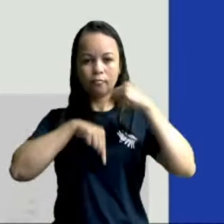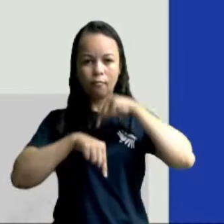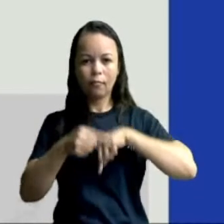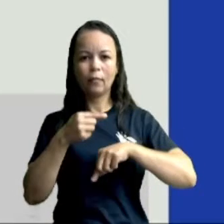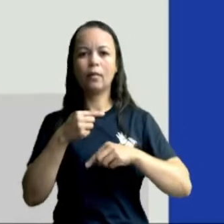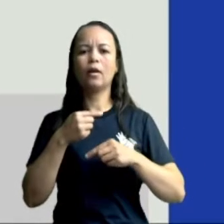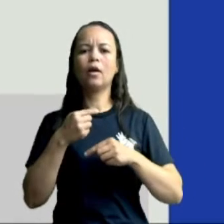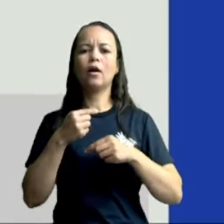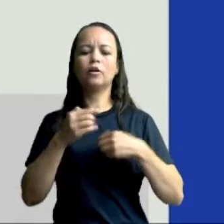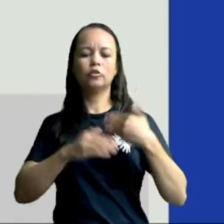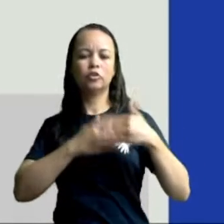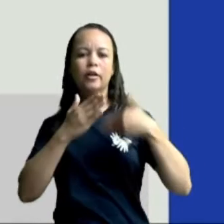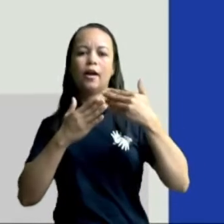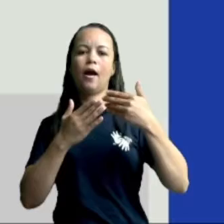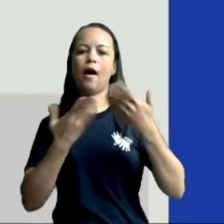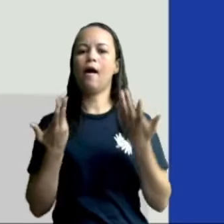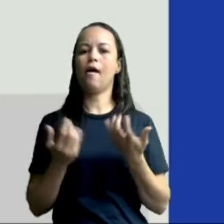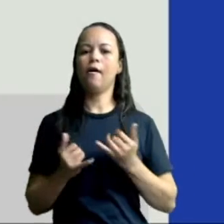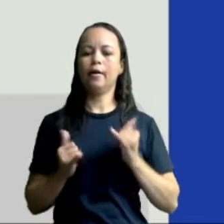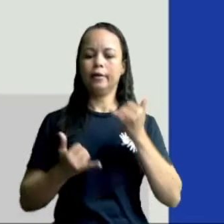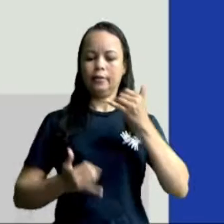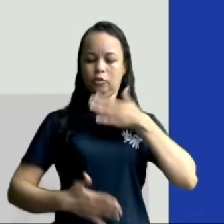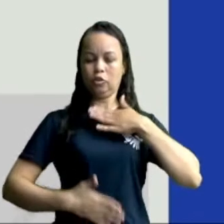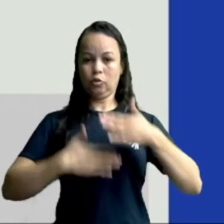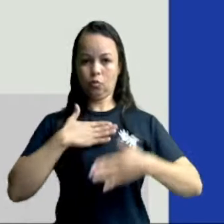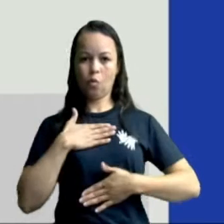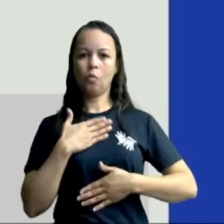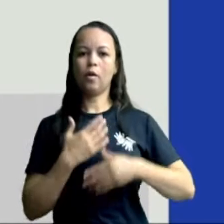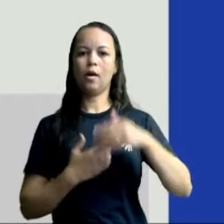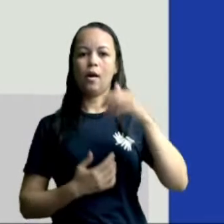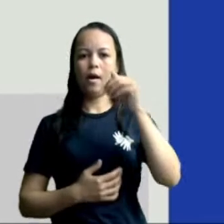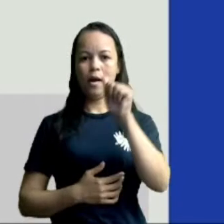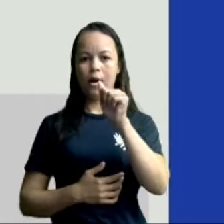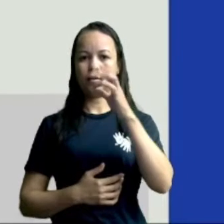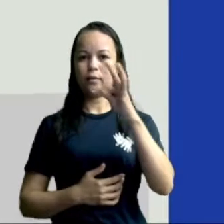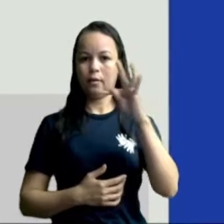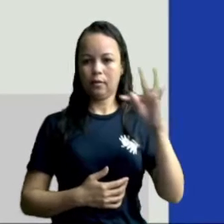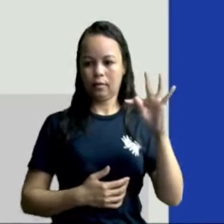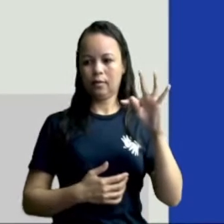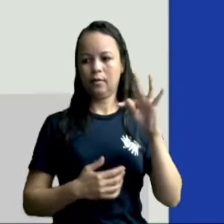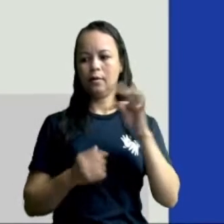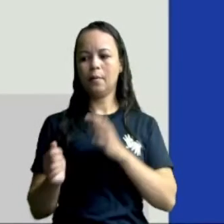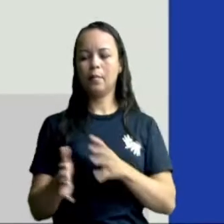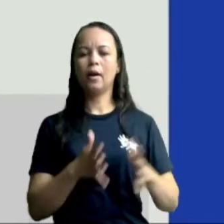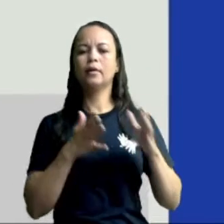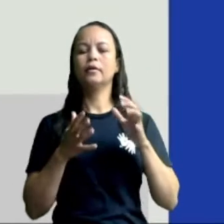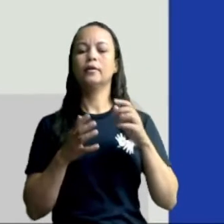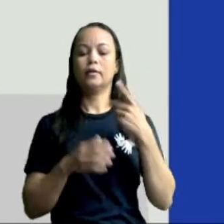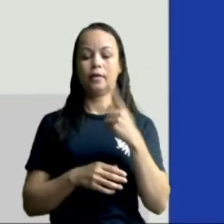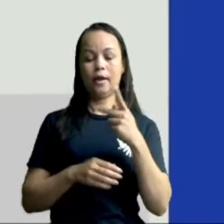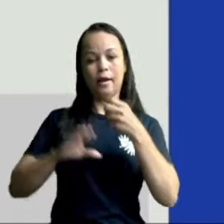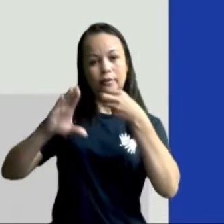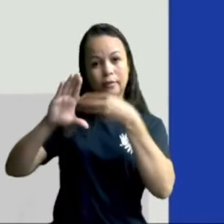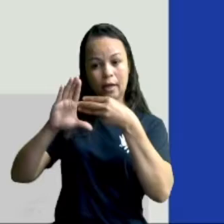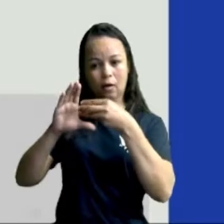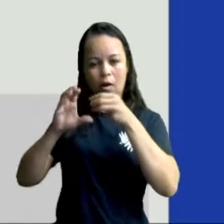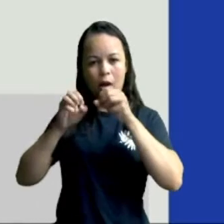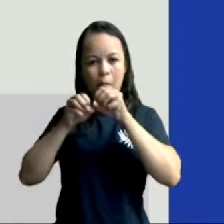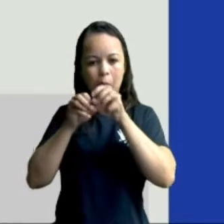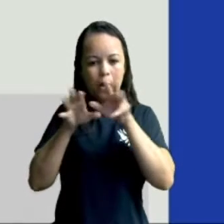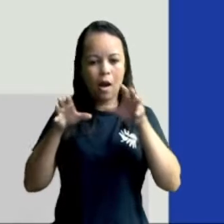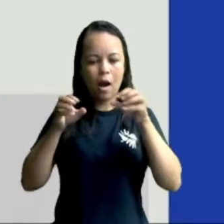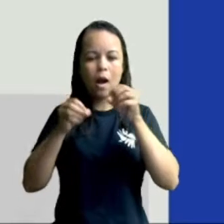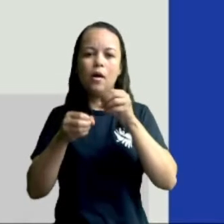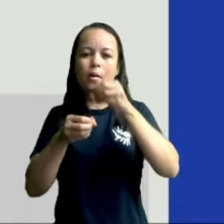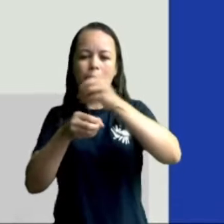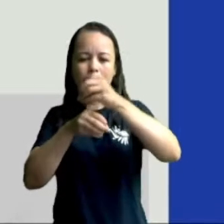Para justamente gerar energia na forma de ATP, que será utilizado pelas células para que as mesmas se multipliquem,